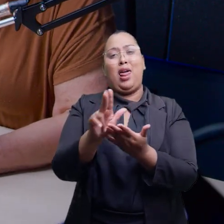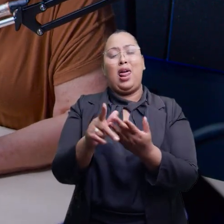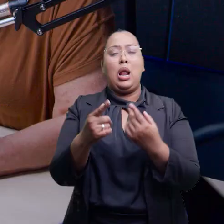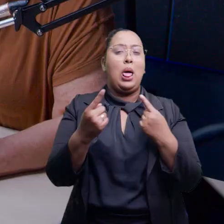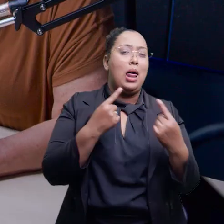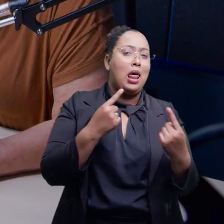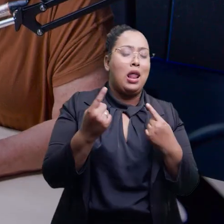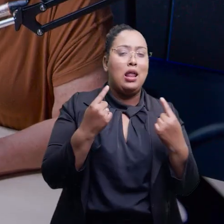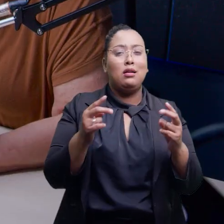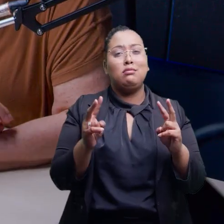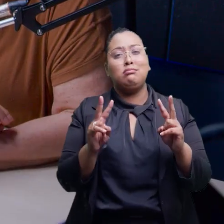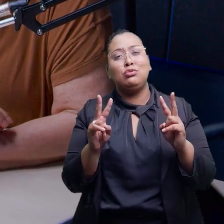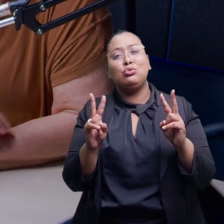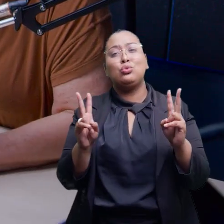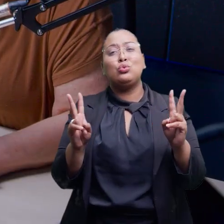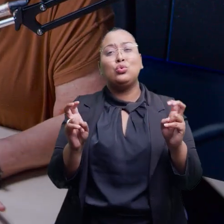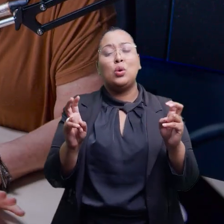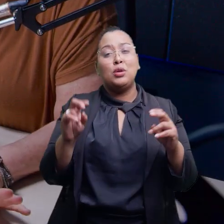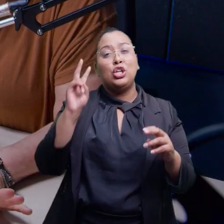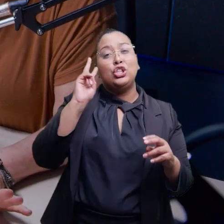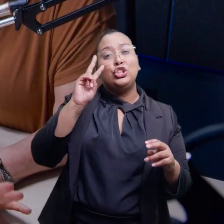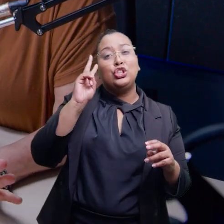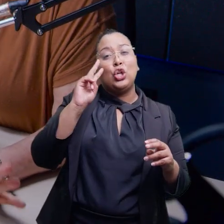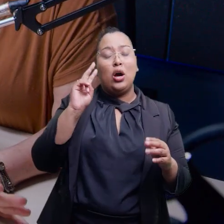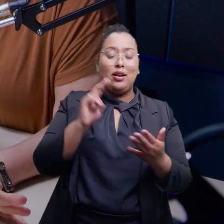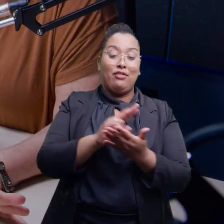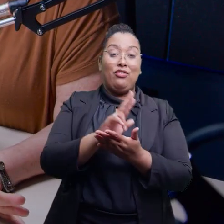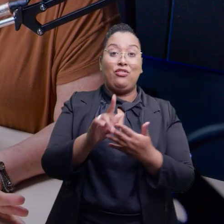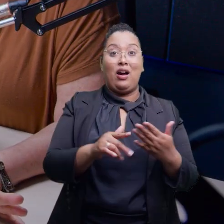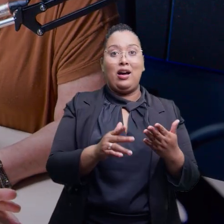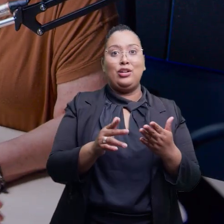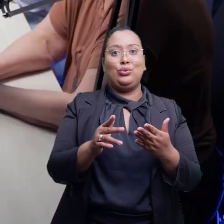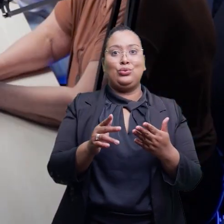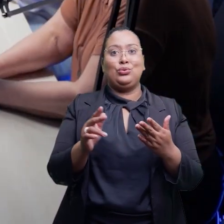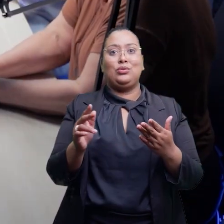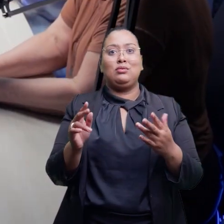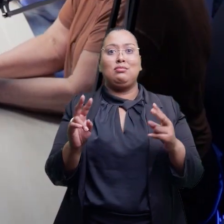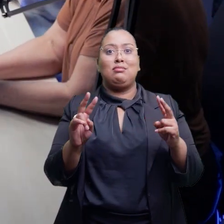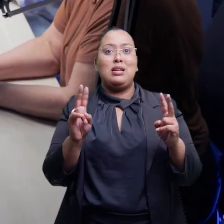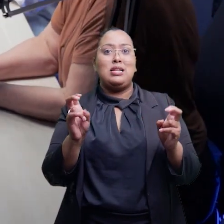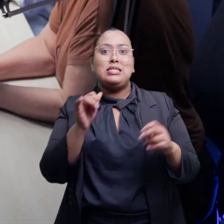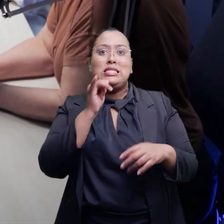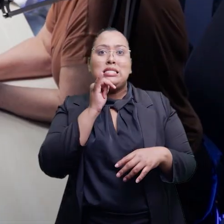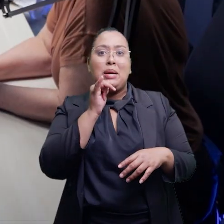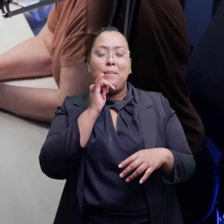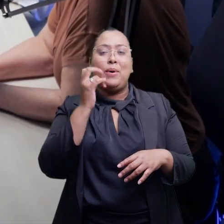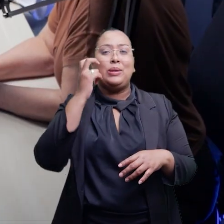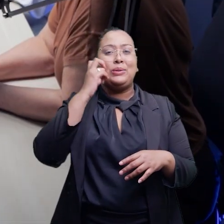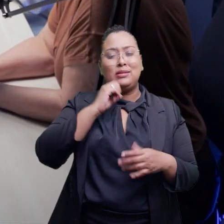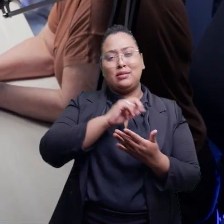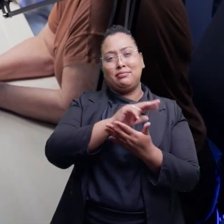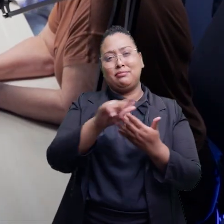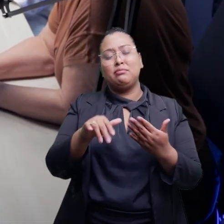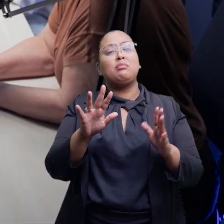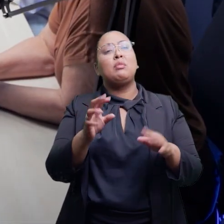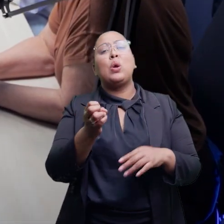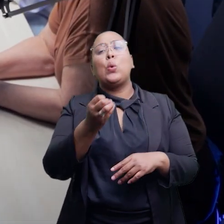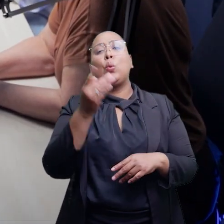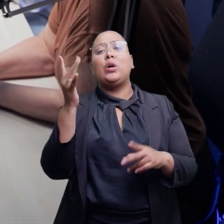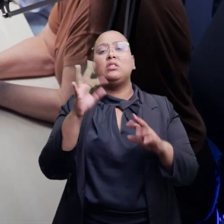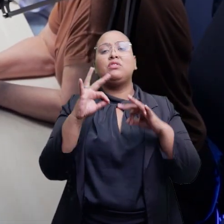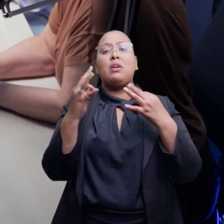diversidade, para se discutir os vários lados da história de adoção. Hoje, quantas famílias que